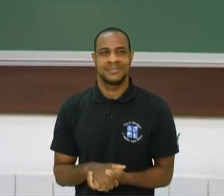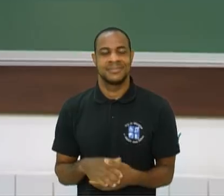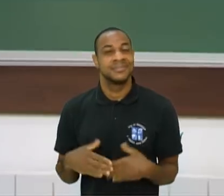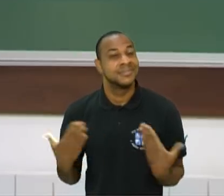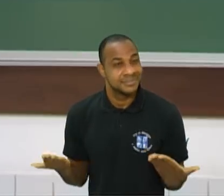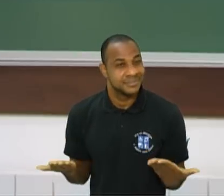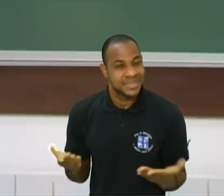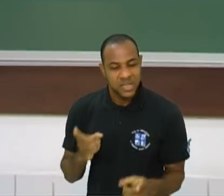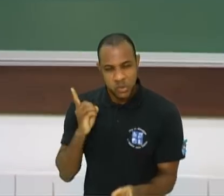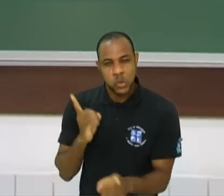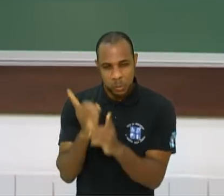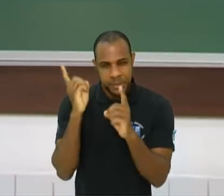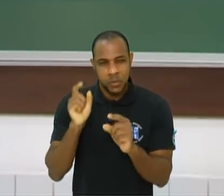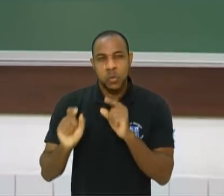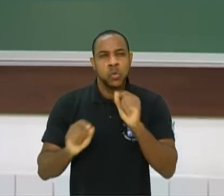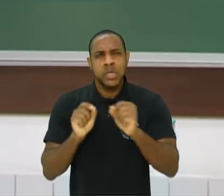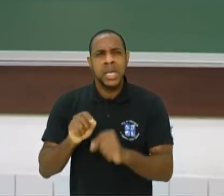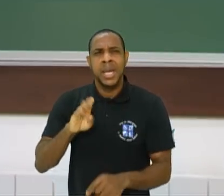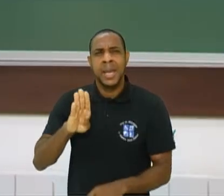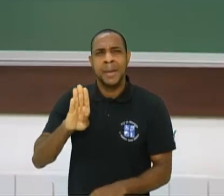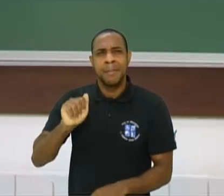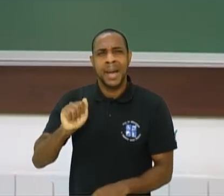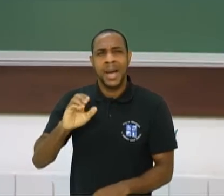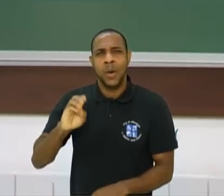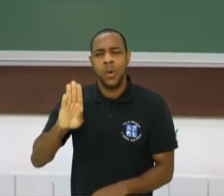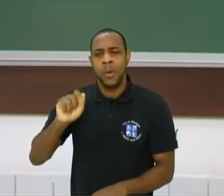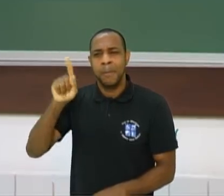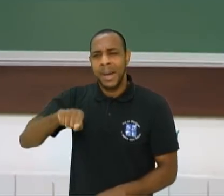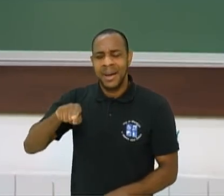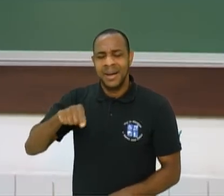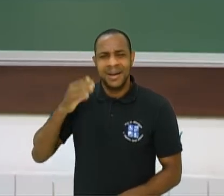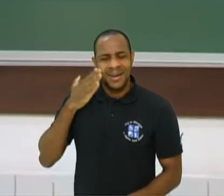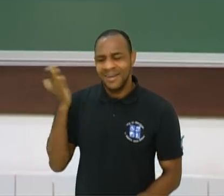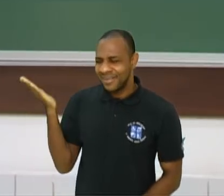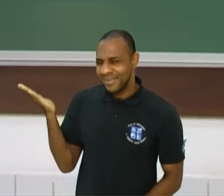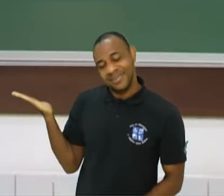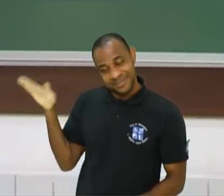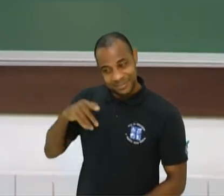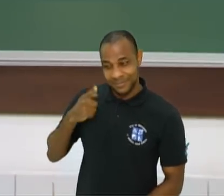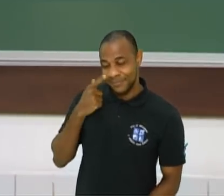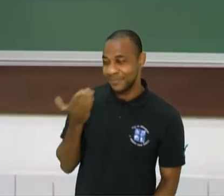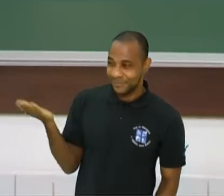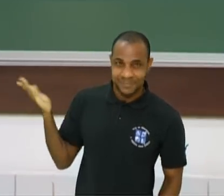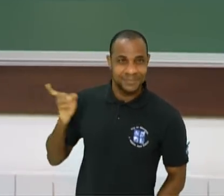E aí, descobriu o que é o baobá? Será? Vamos junto então